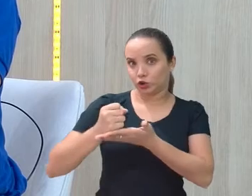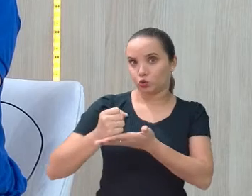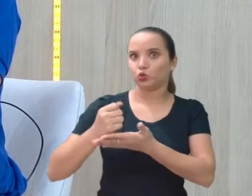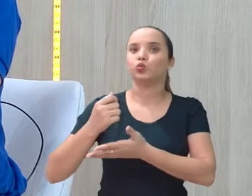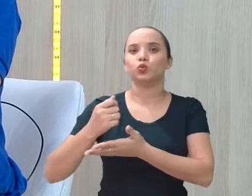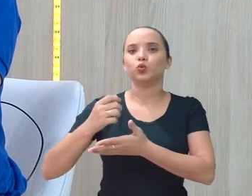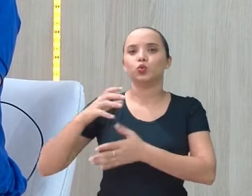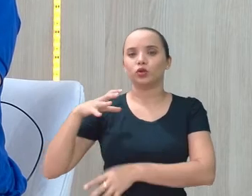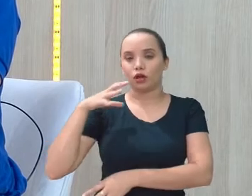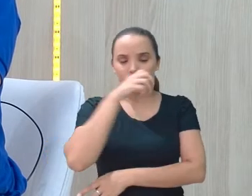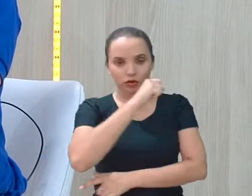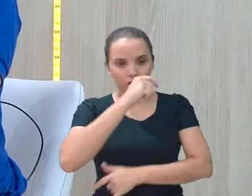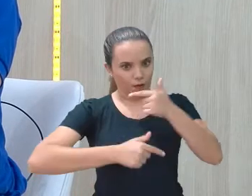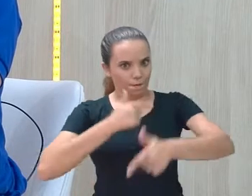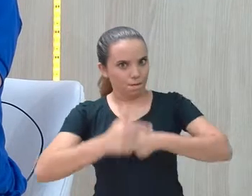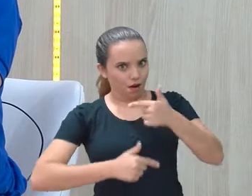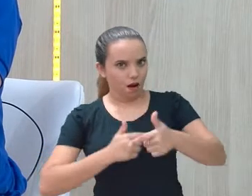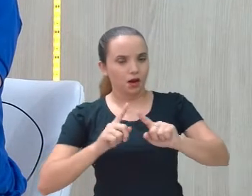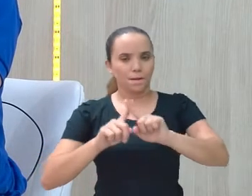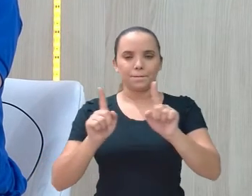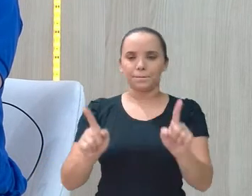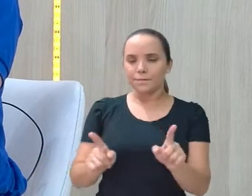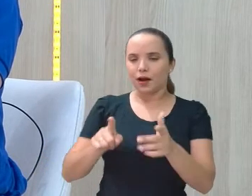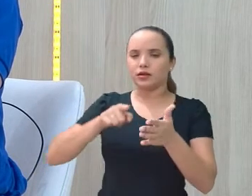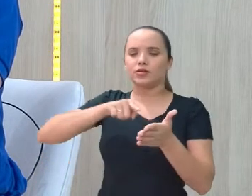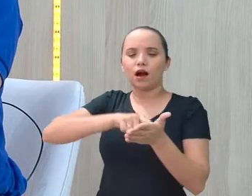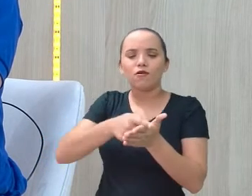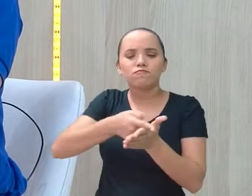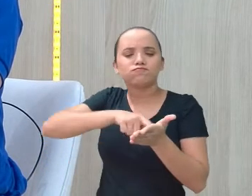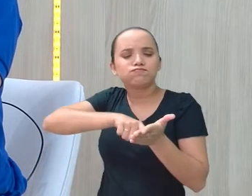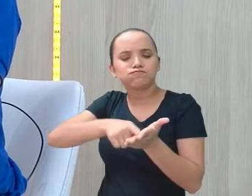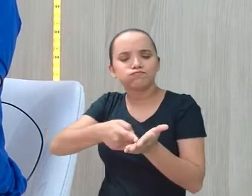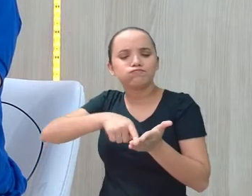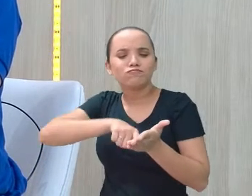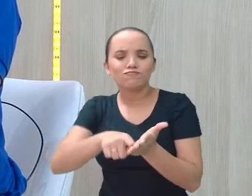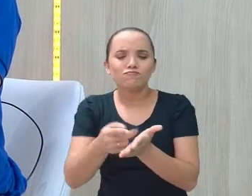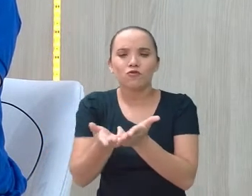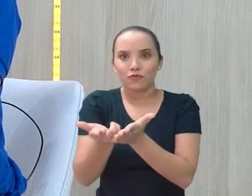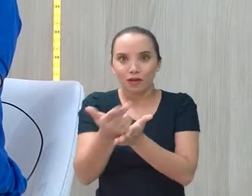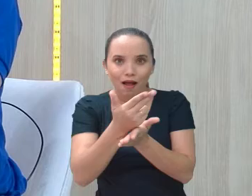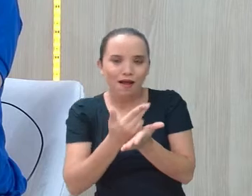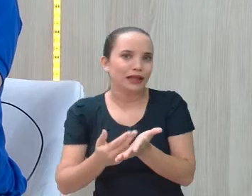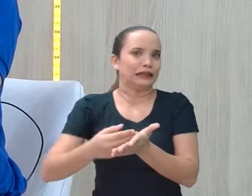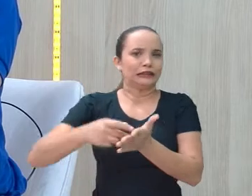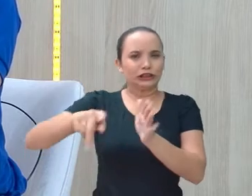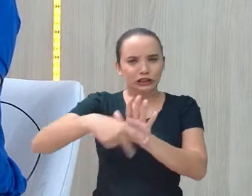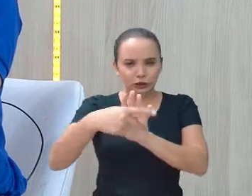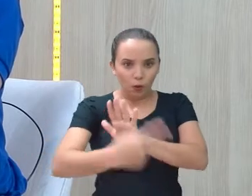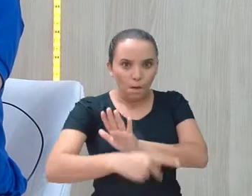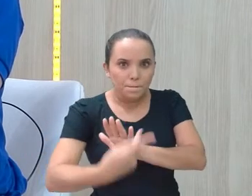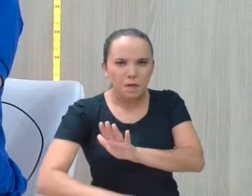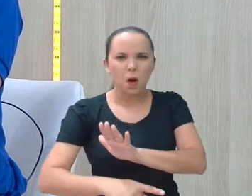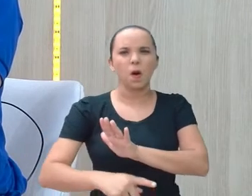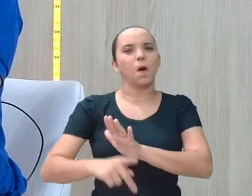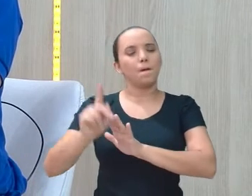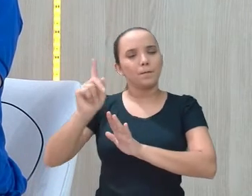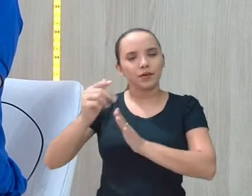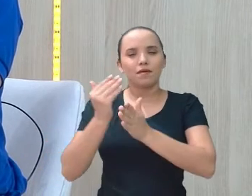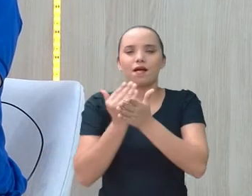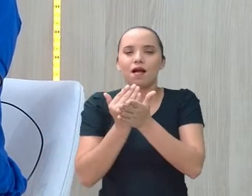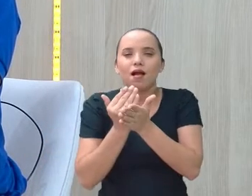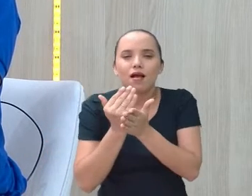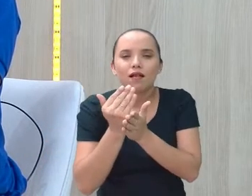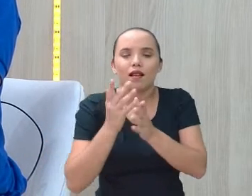trabalho, mas a gravura, na sua originalidade, é a partir da